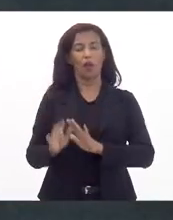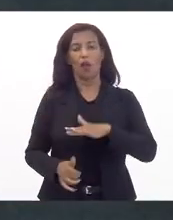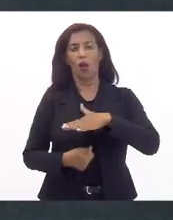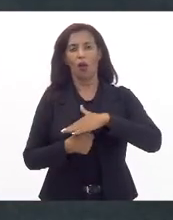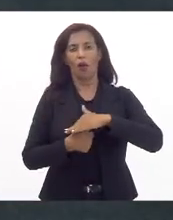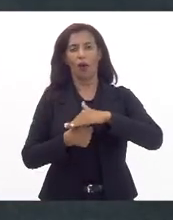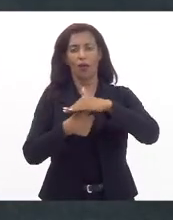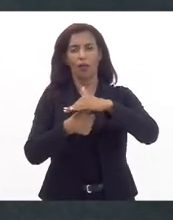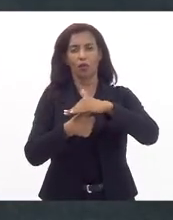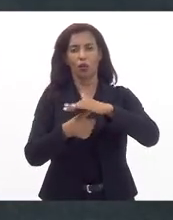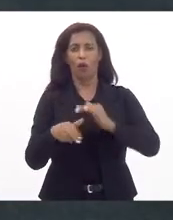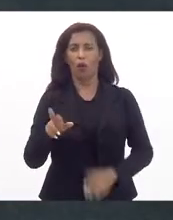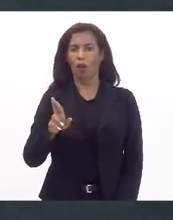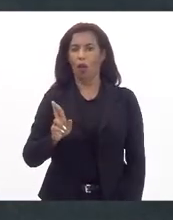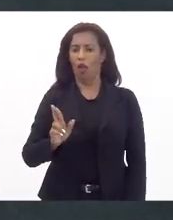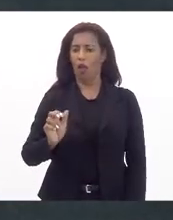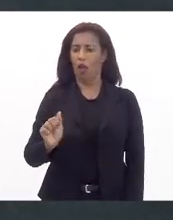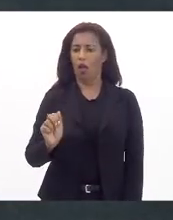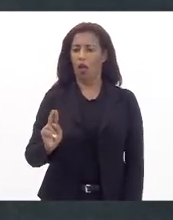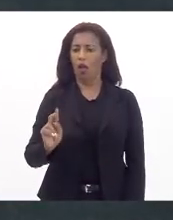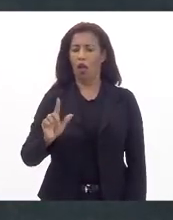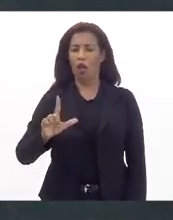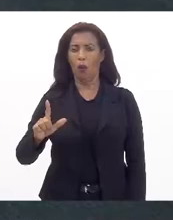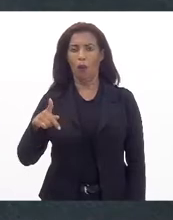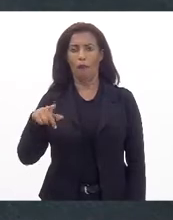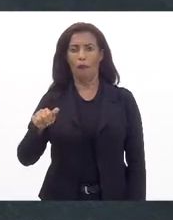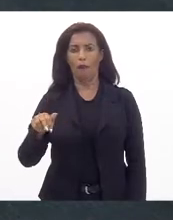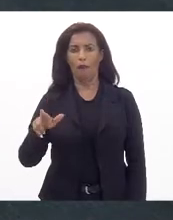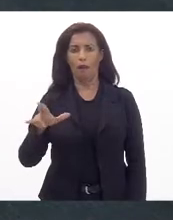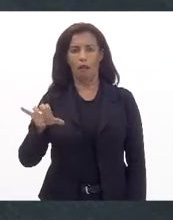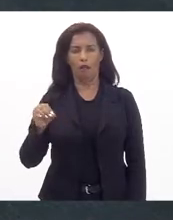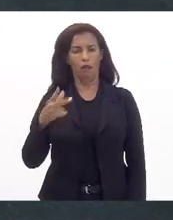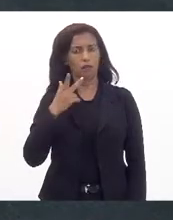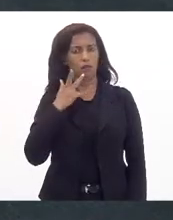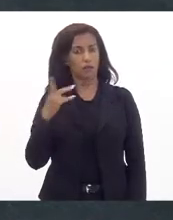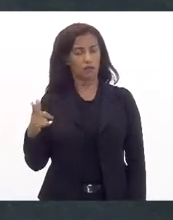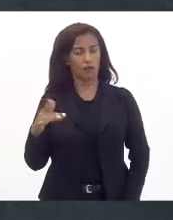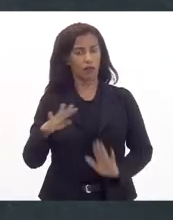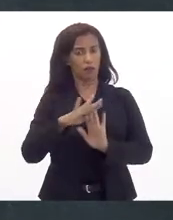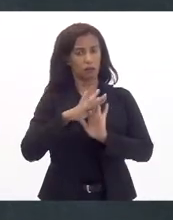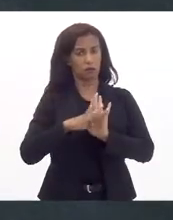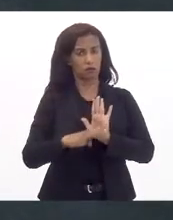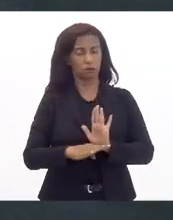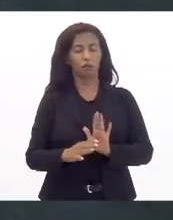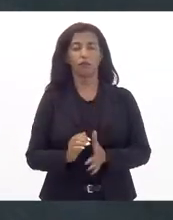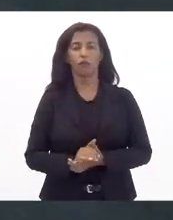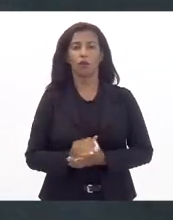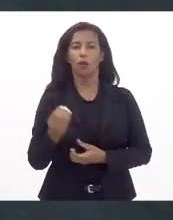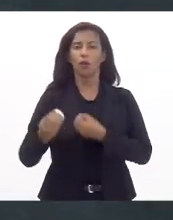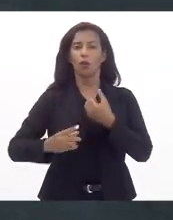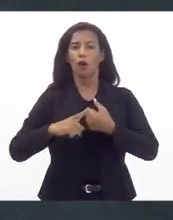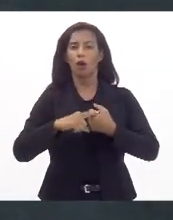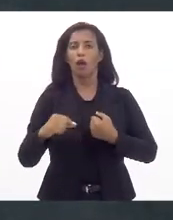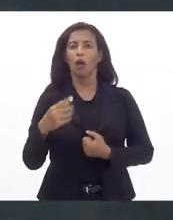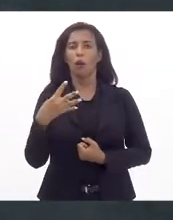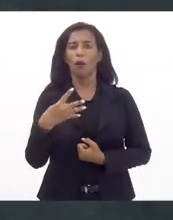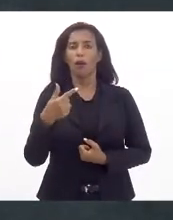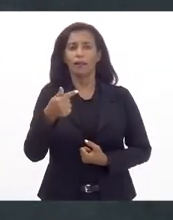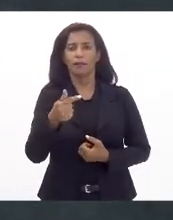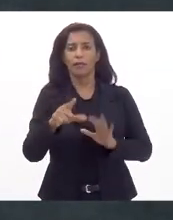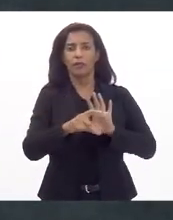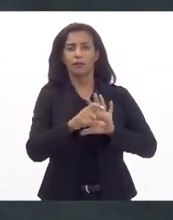reitor da UFF Raul Palácio tá E dizer nesta questão de ordem conforme o artigo 47